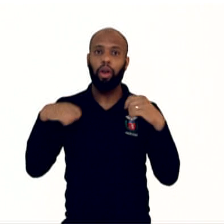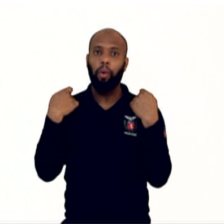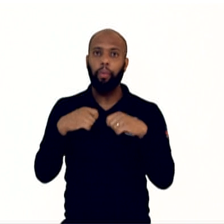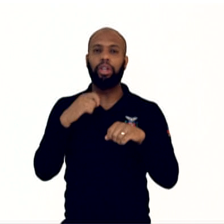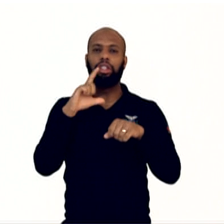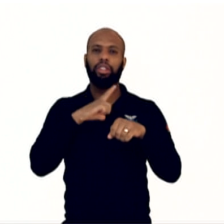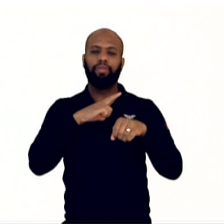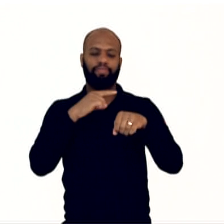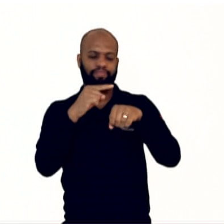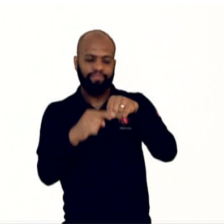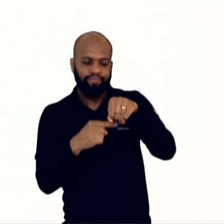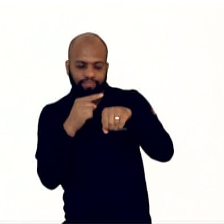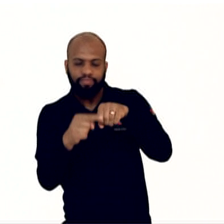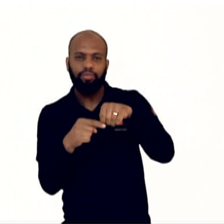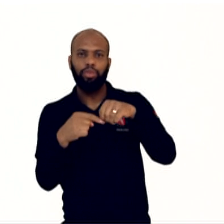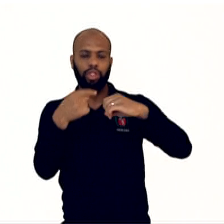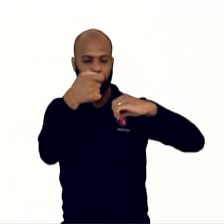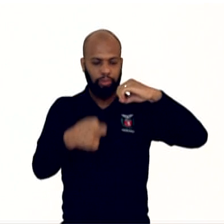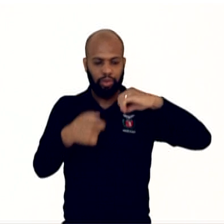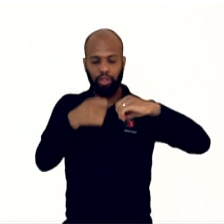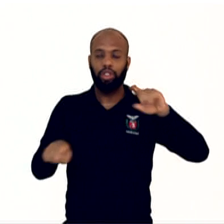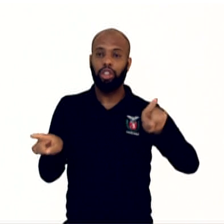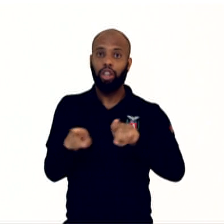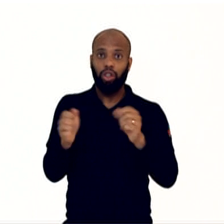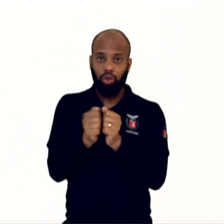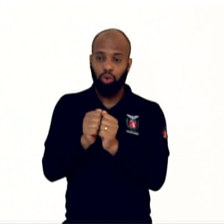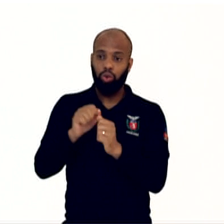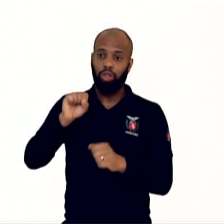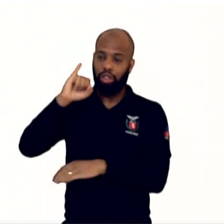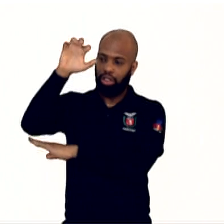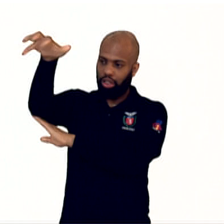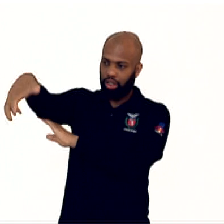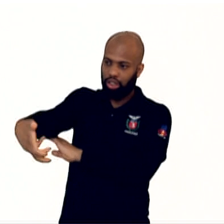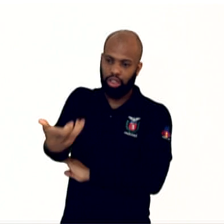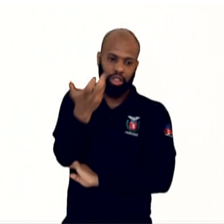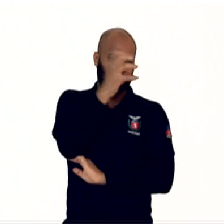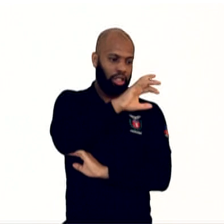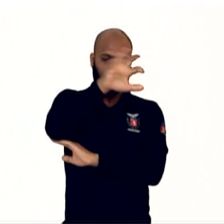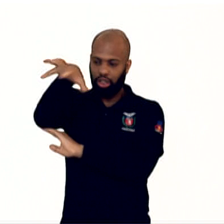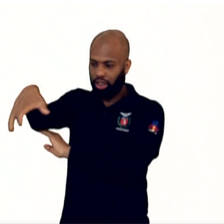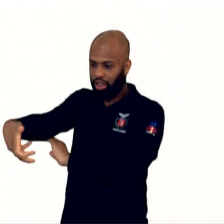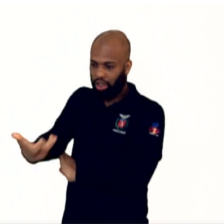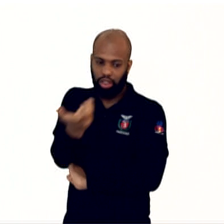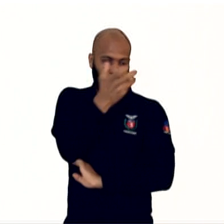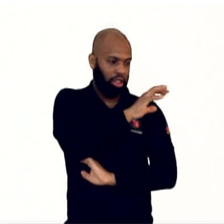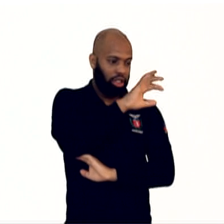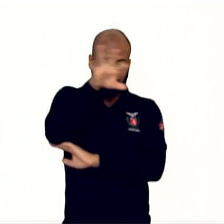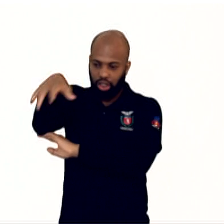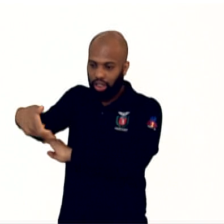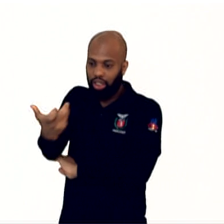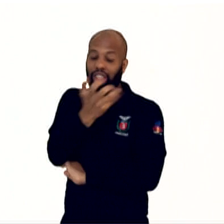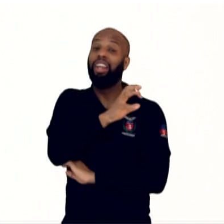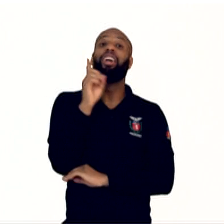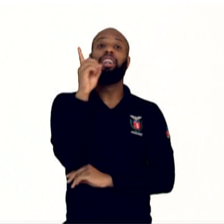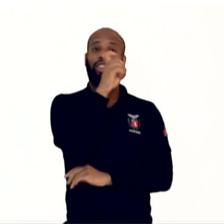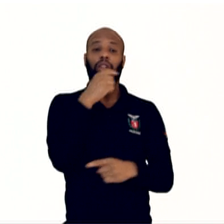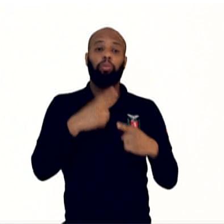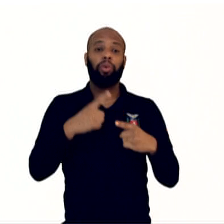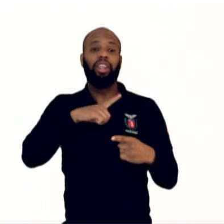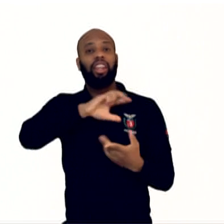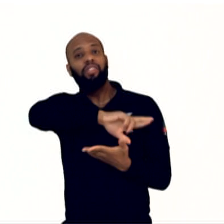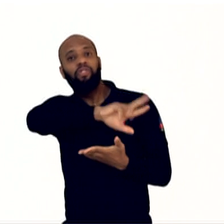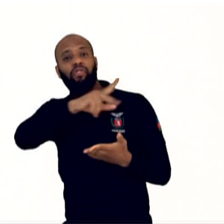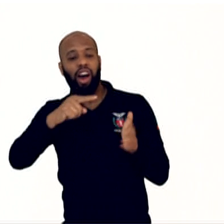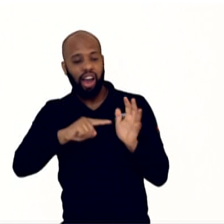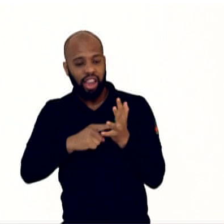você tem mais, se você pensar, né, no guindaste inteiro, ele tem a alavanca, então ele é uma máquina complexa, porque é mais de uma máquina